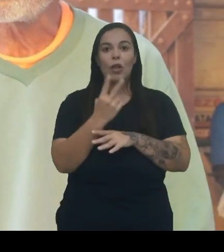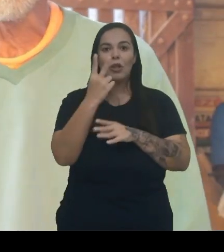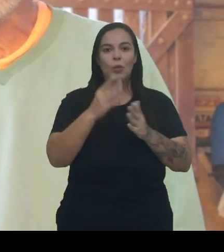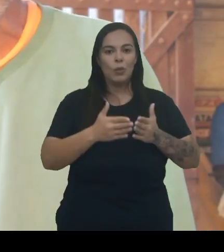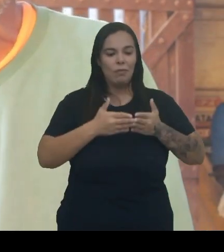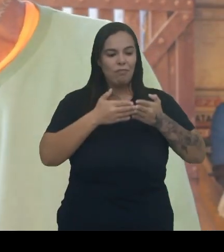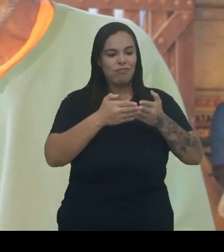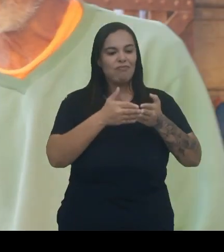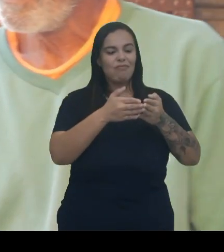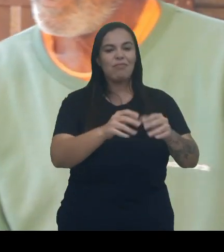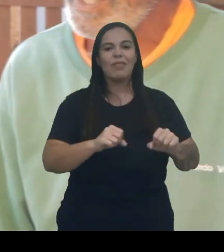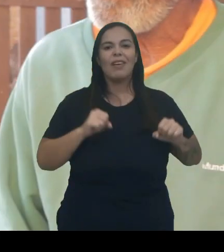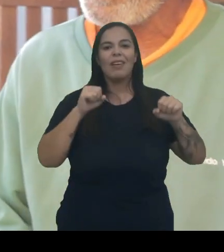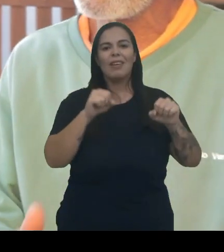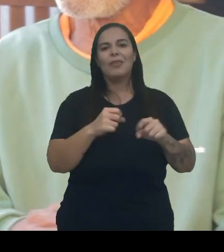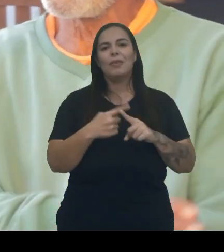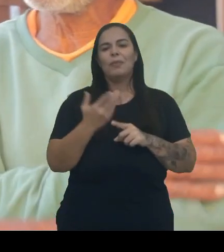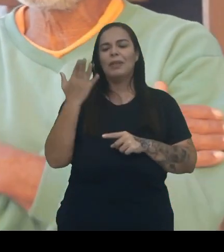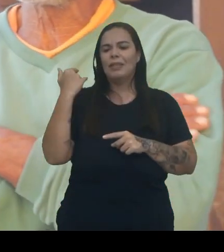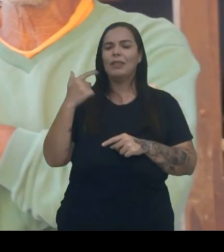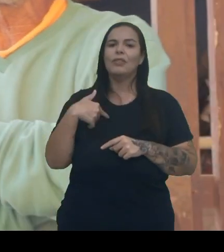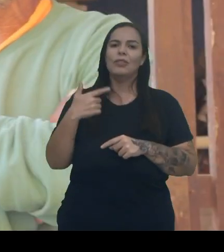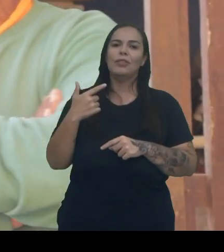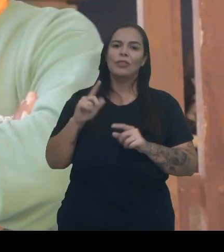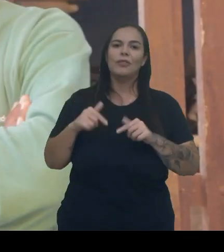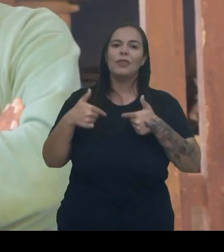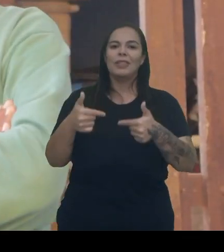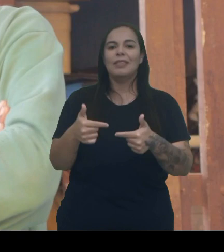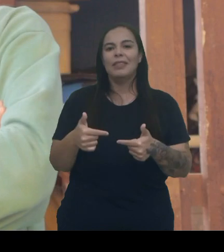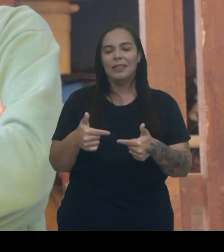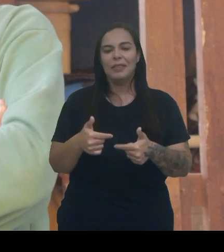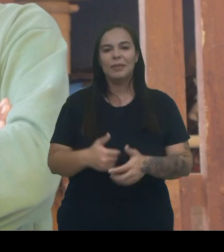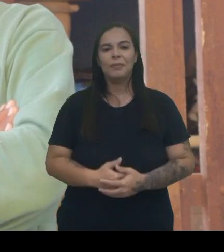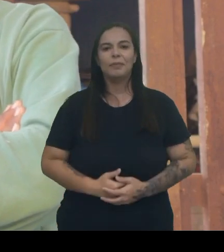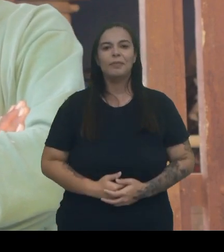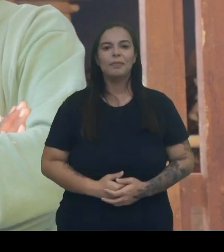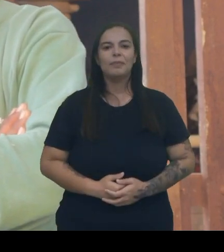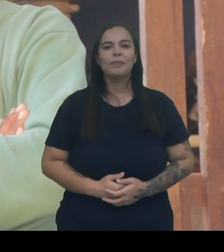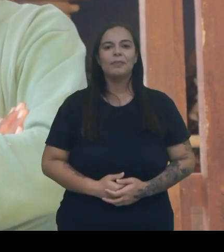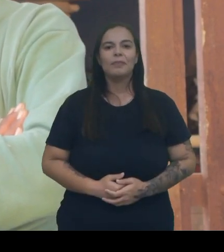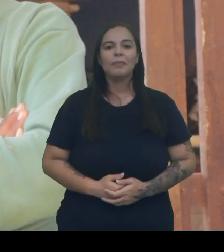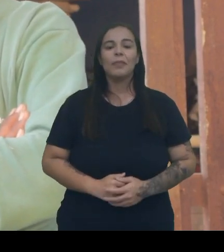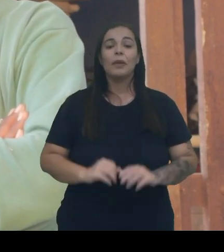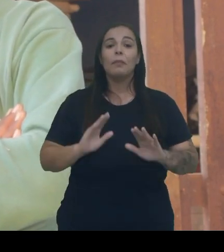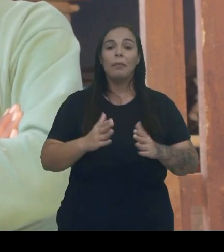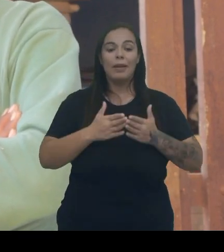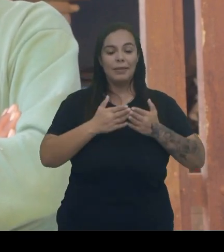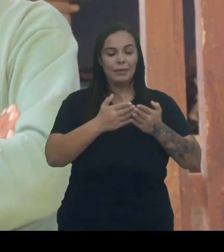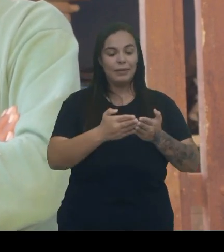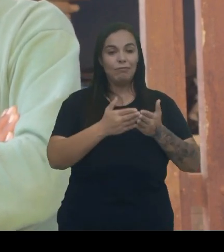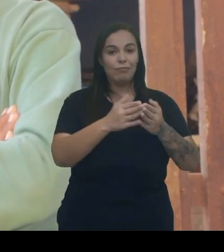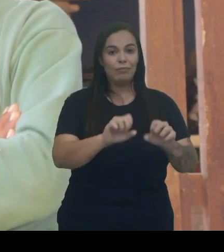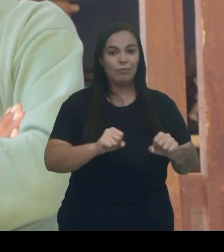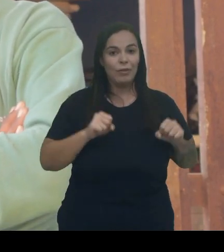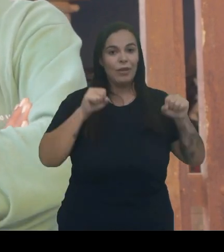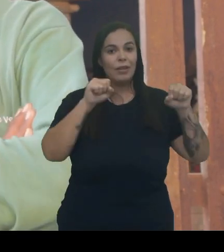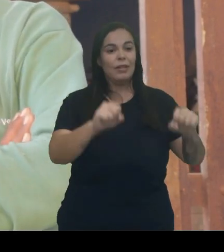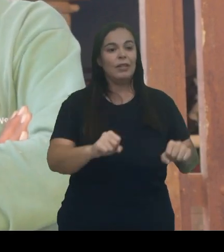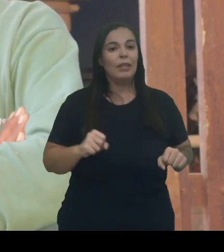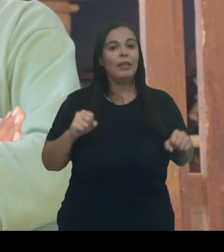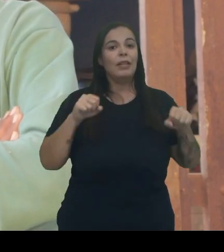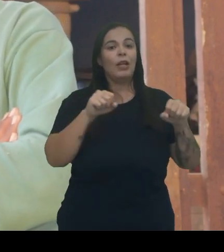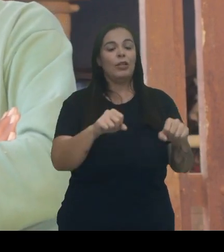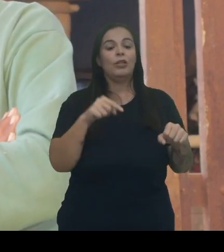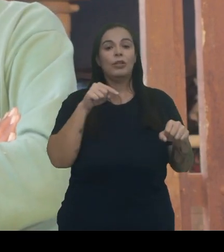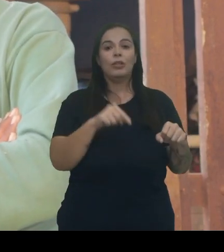A gente fazia quando era... Porque a pita você faz direitinho. Entendeu? Mas as canoas, essas canoas, elas